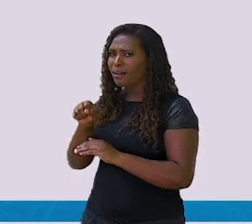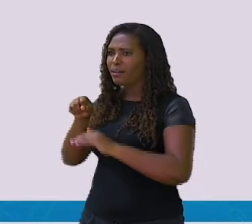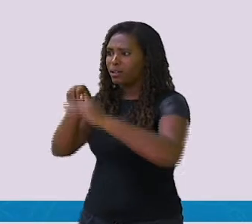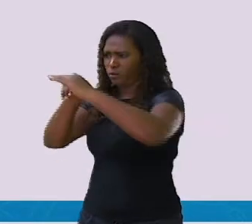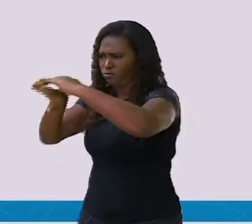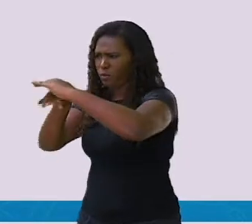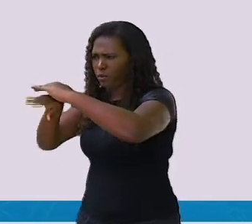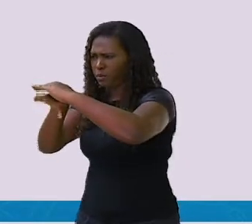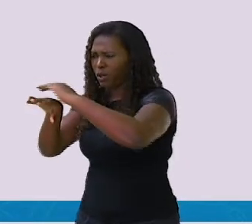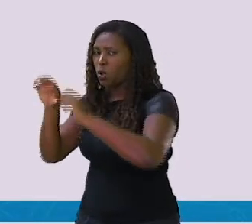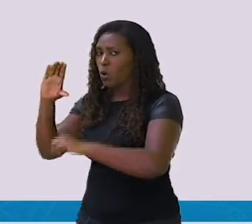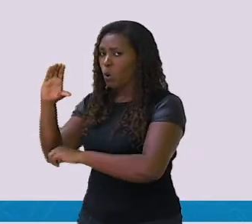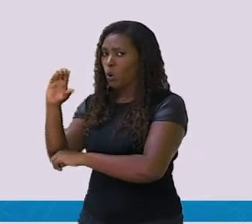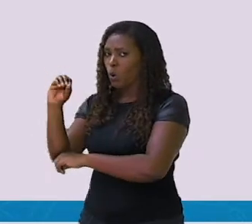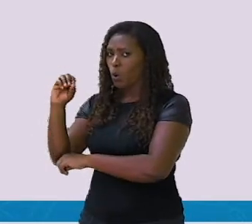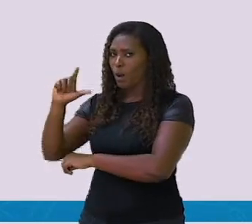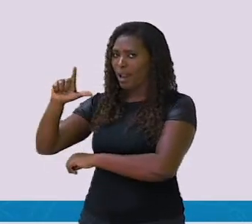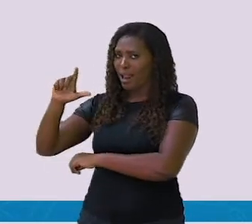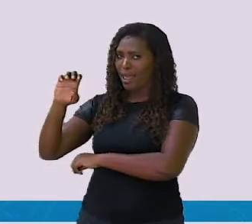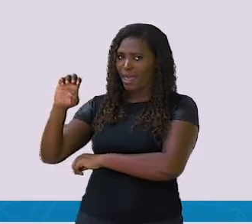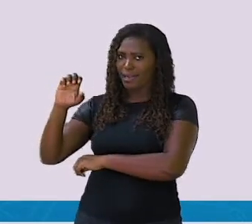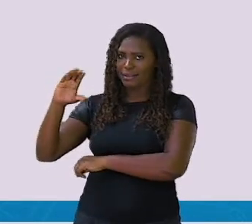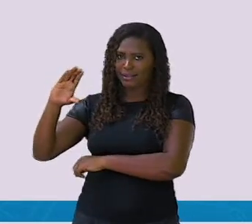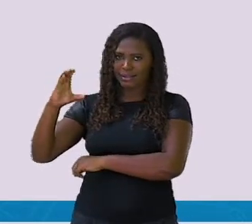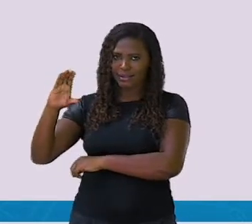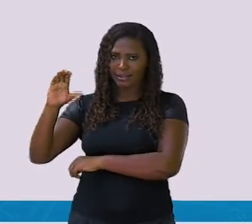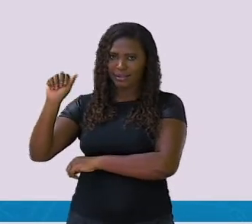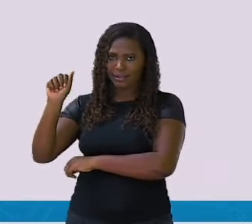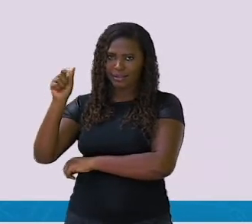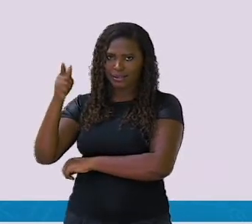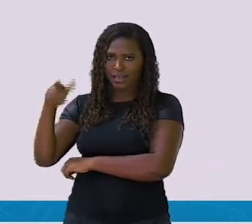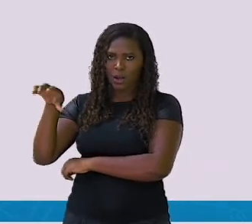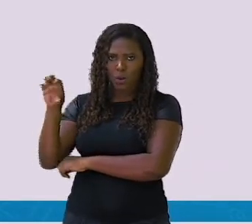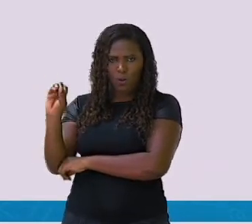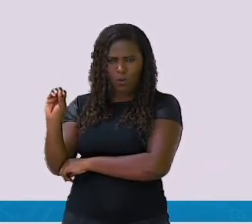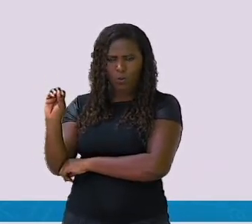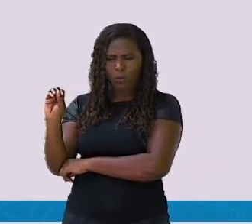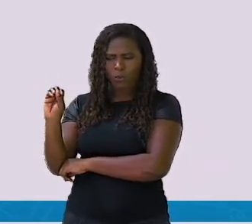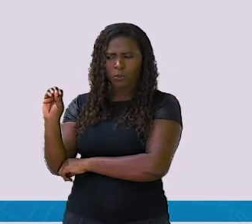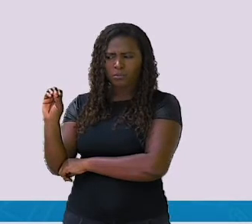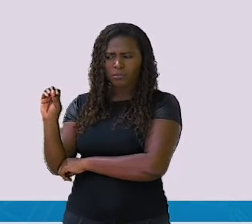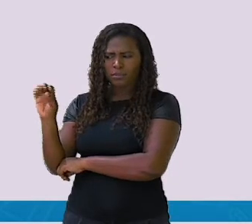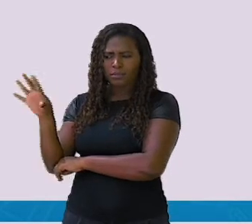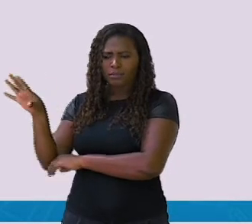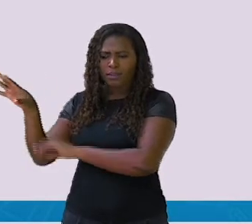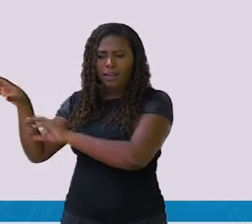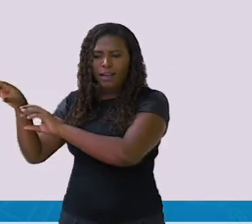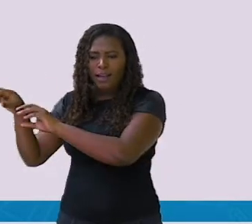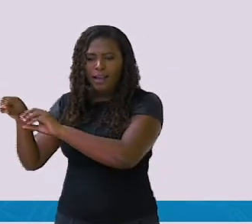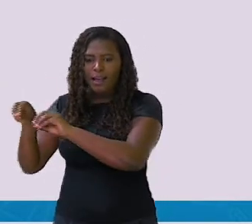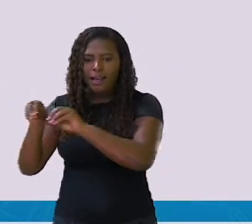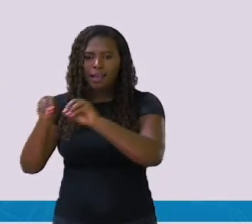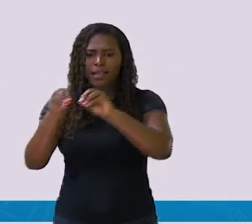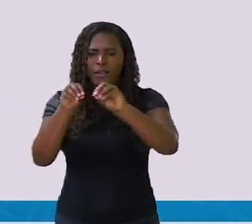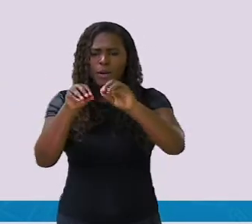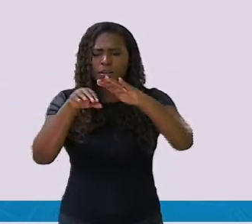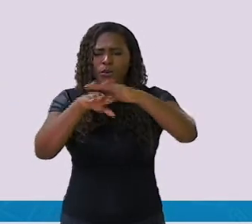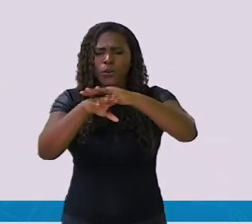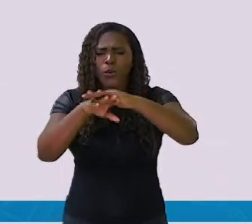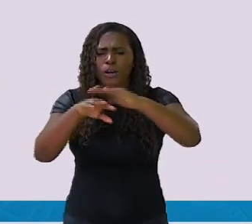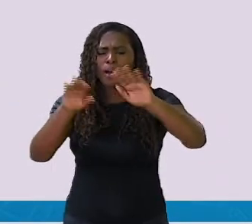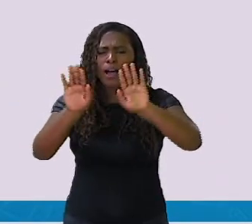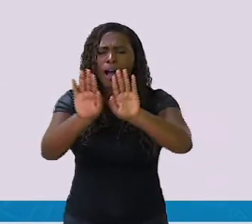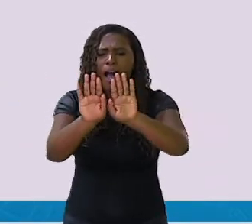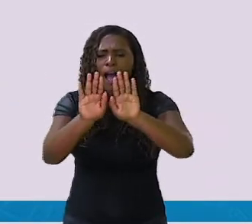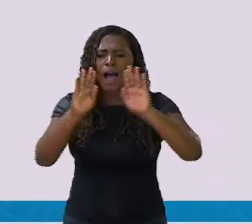espaço onde outras pessoas possam também ver, possam conhecer. Essa é a ideia do museu, né? Logo